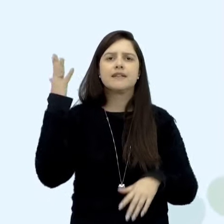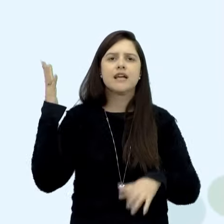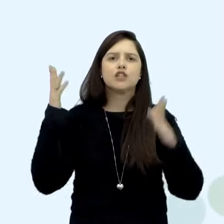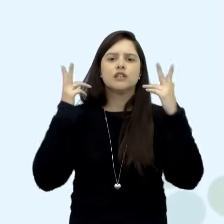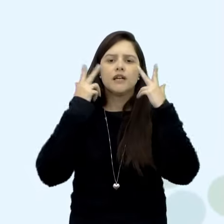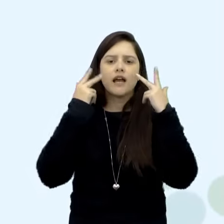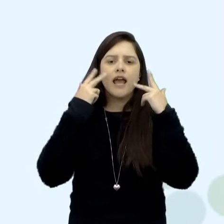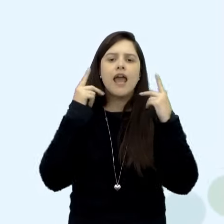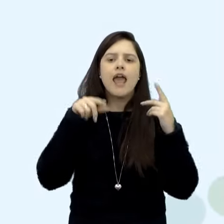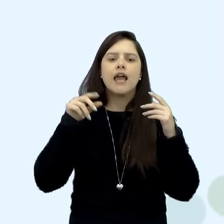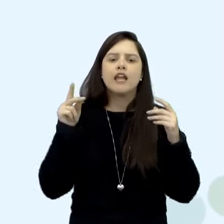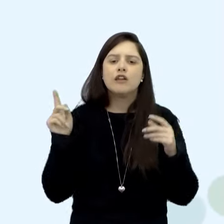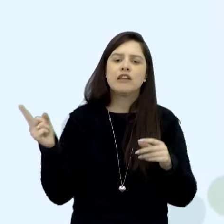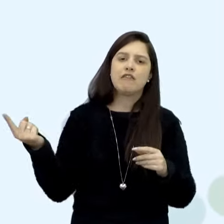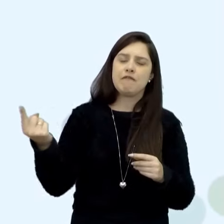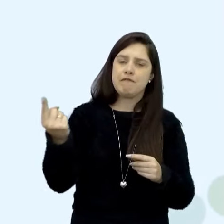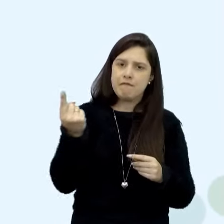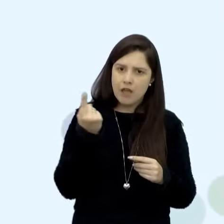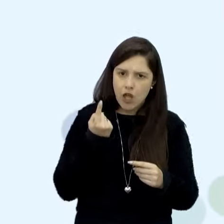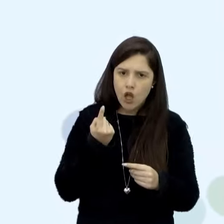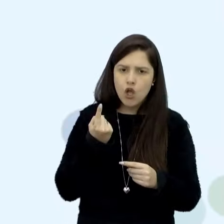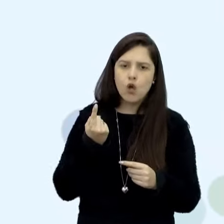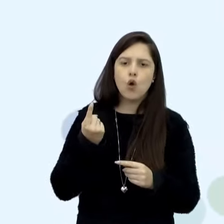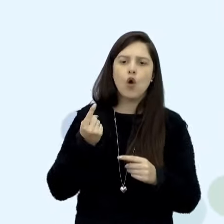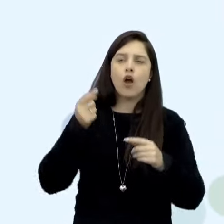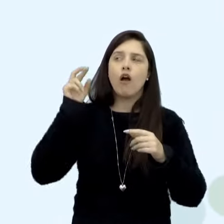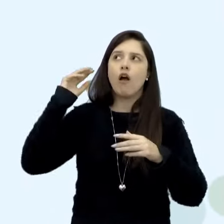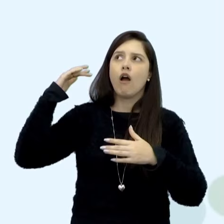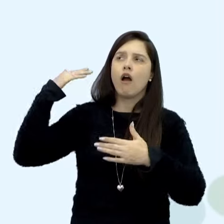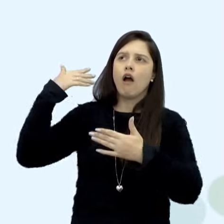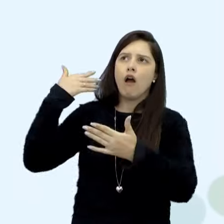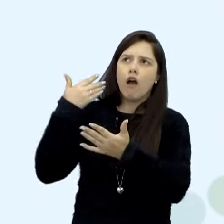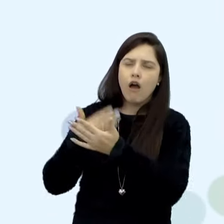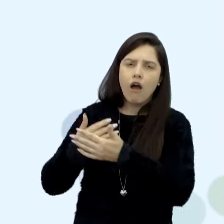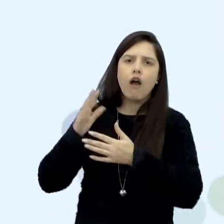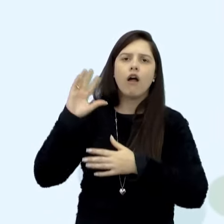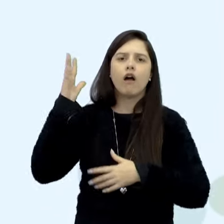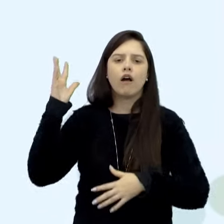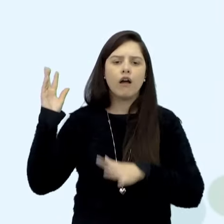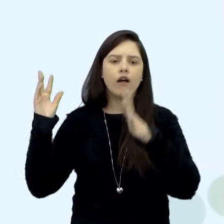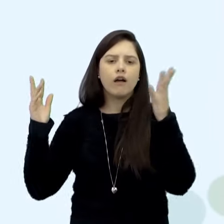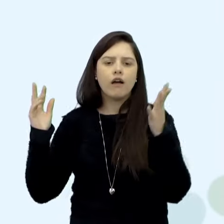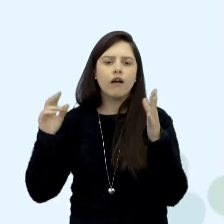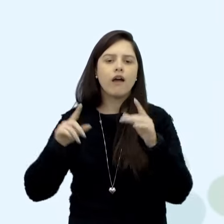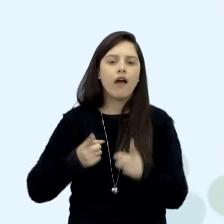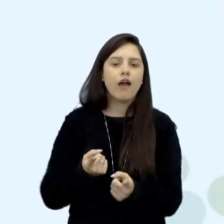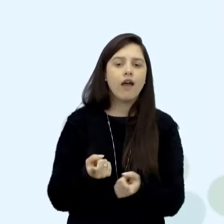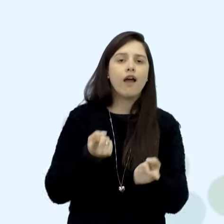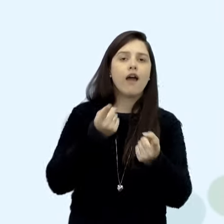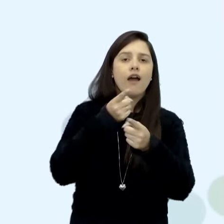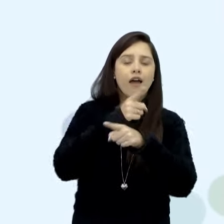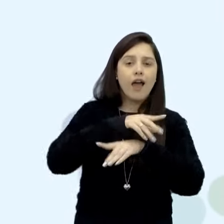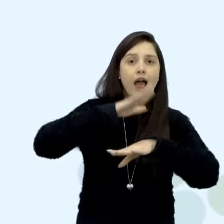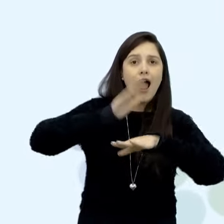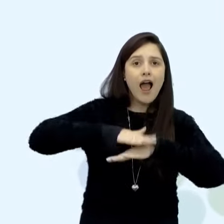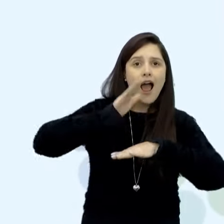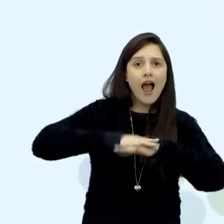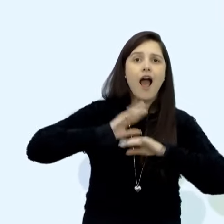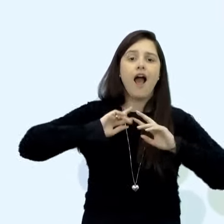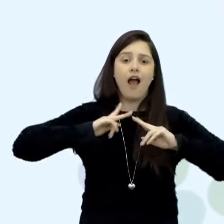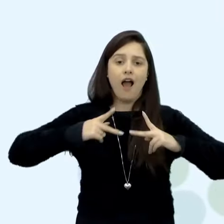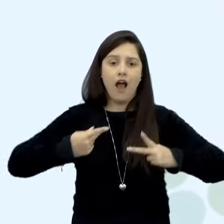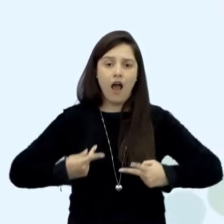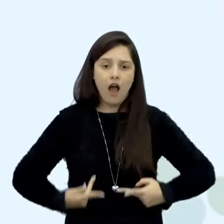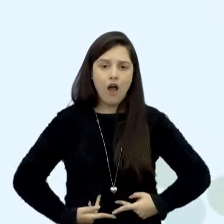é aquilo que vem, né, de ordem da natureza, sem interferência da mão humana,